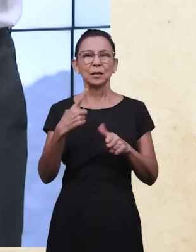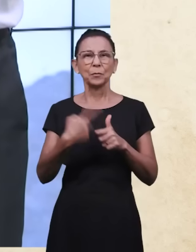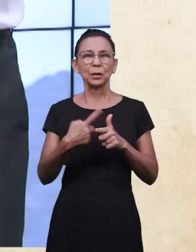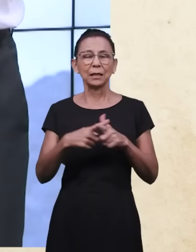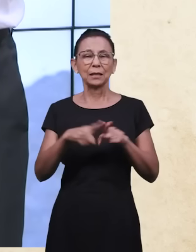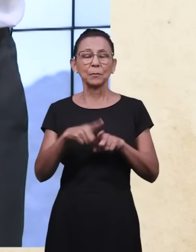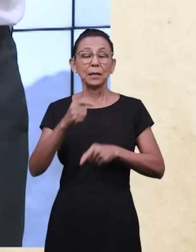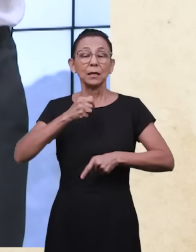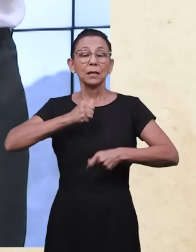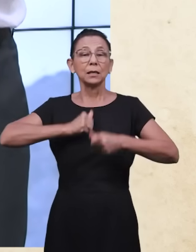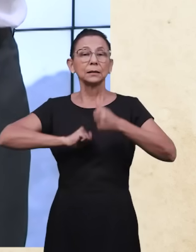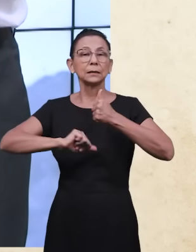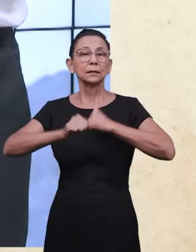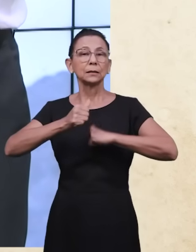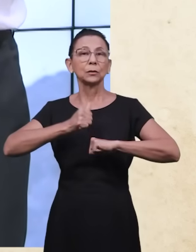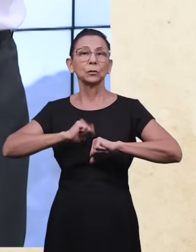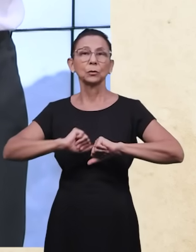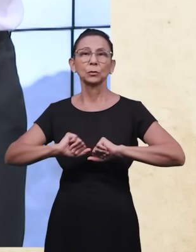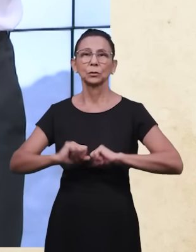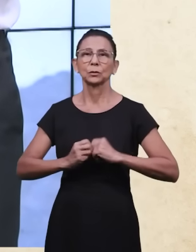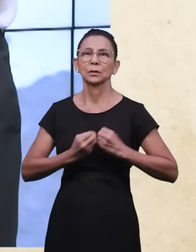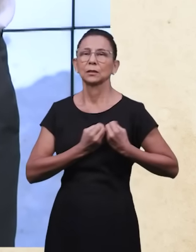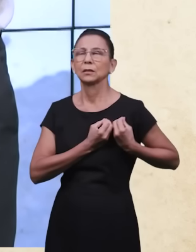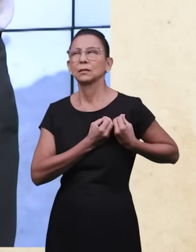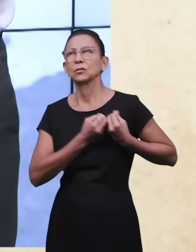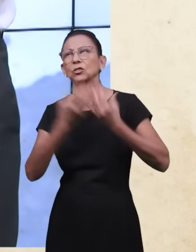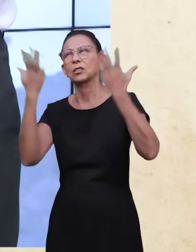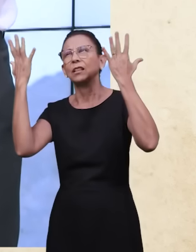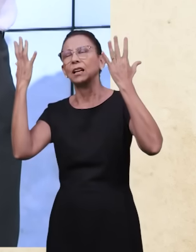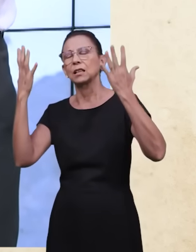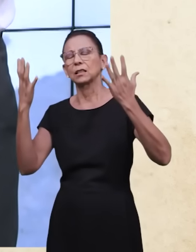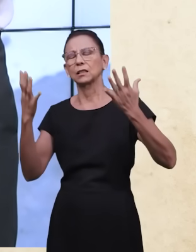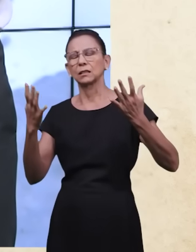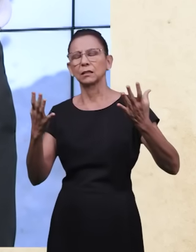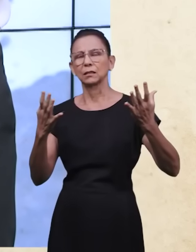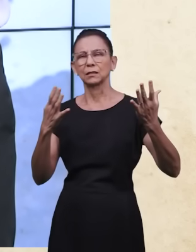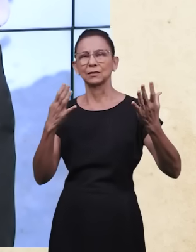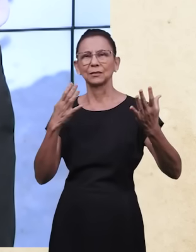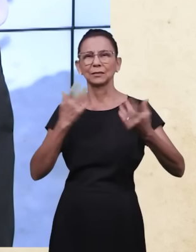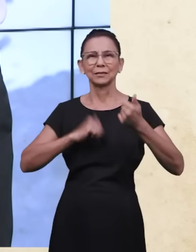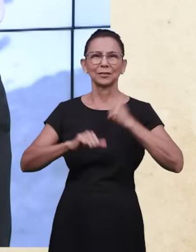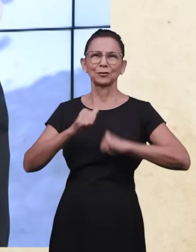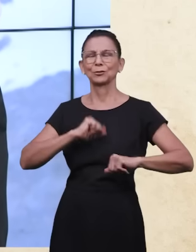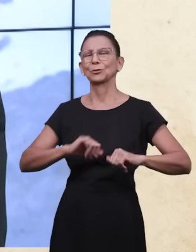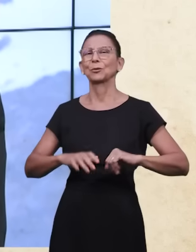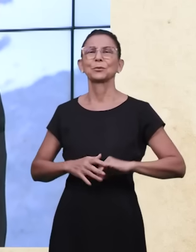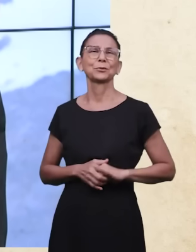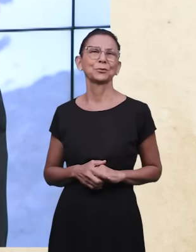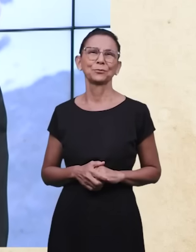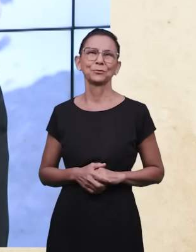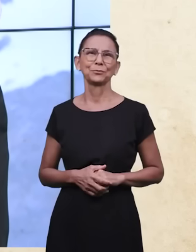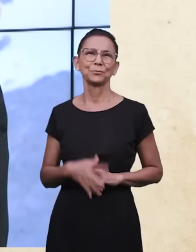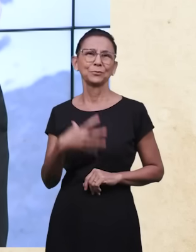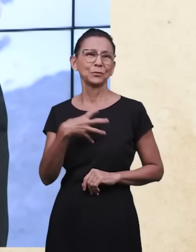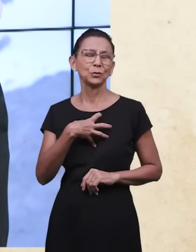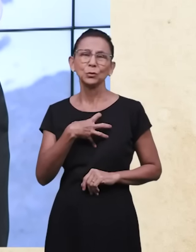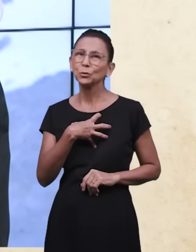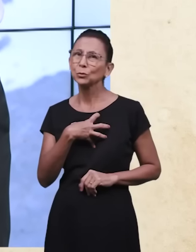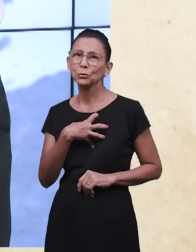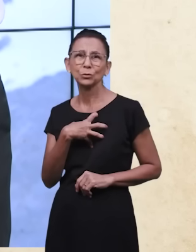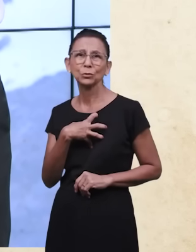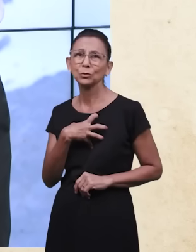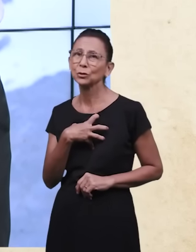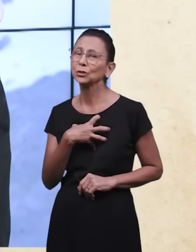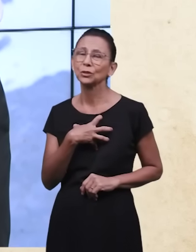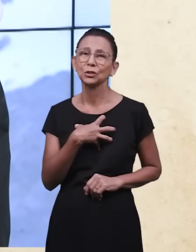lá colocar. Ele lança, ele é jogando, é bem do ansioso. Do jeito que você estiver, como você